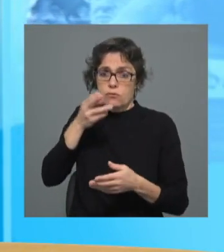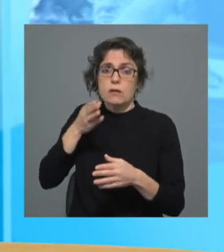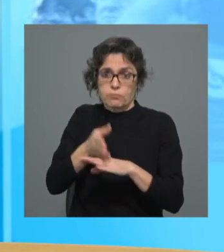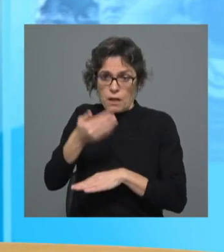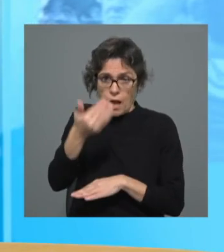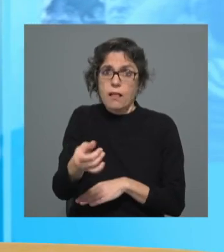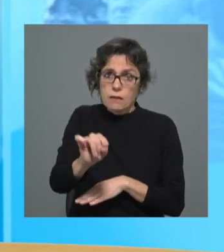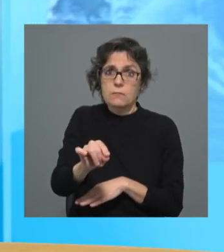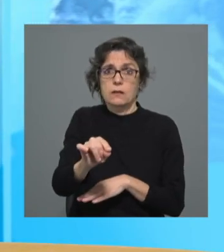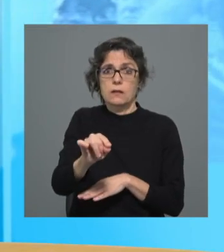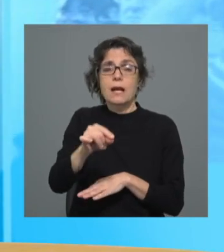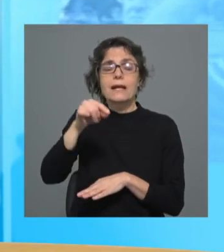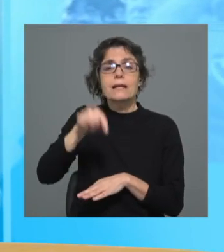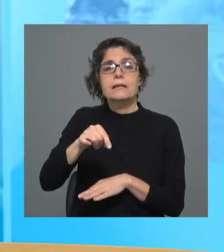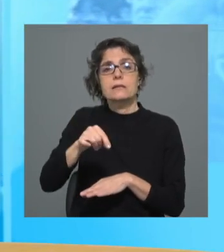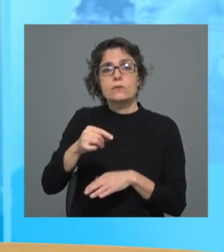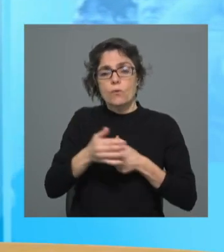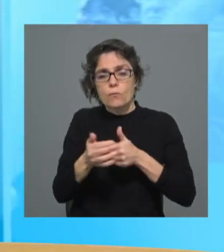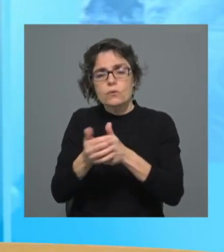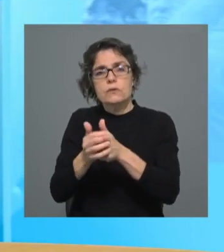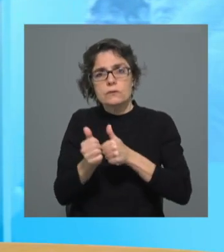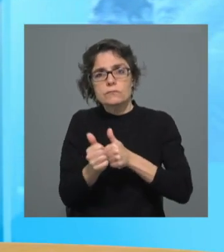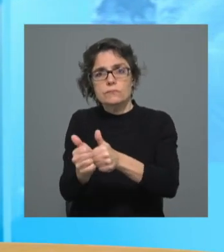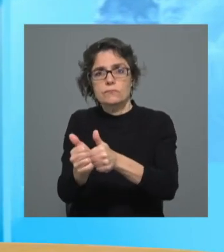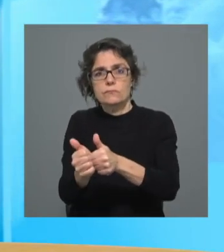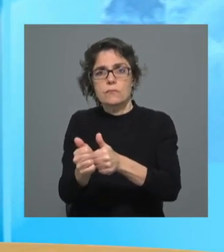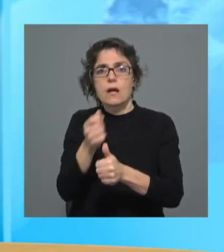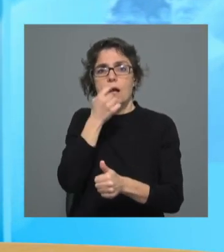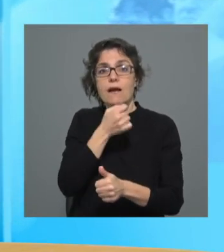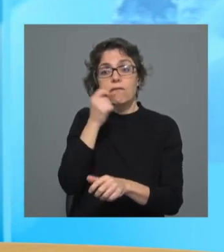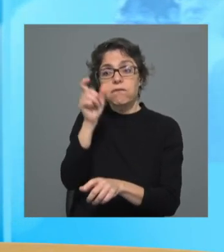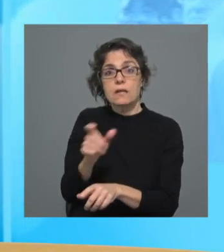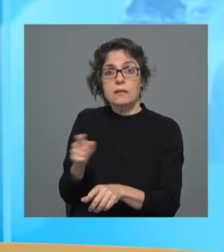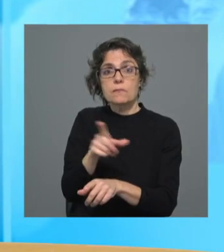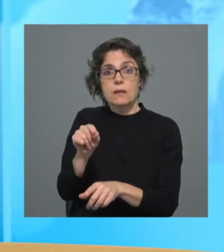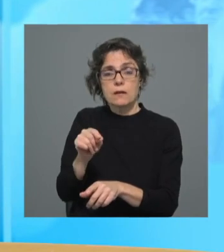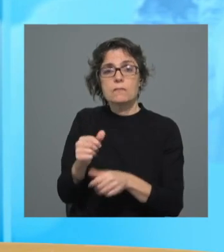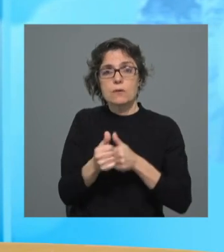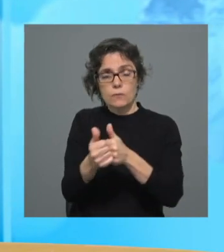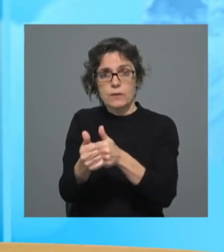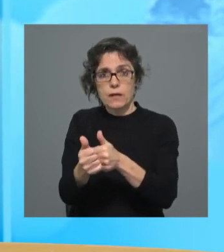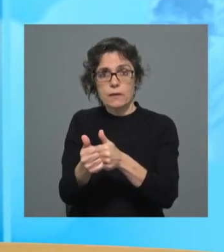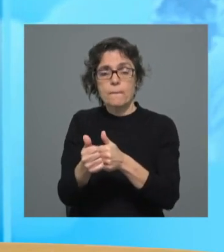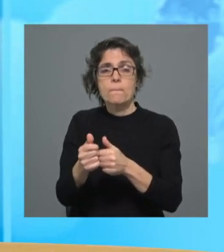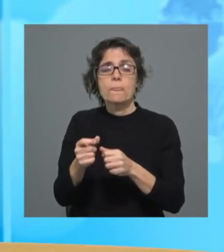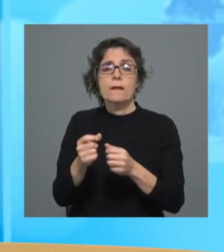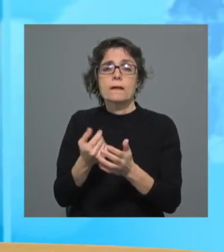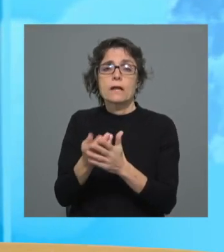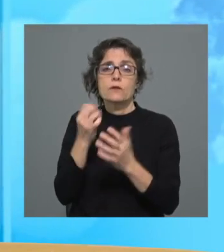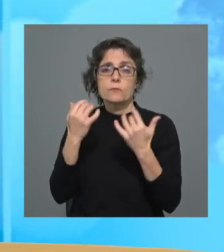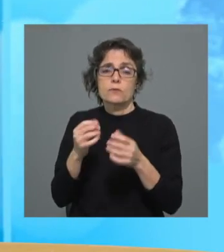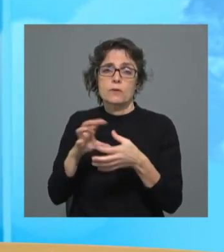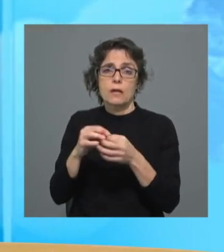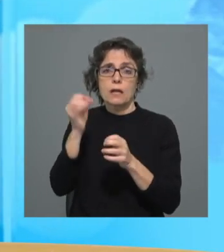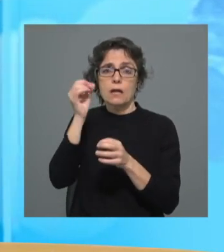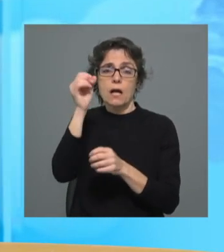que as vítimas sejam acompanhadas, aconselhadas, até aconselhadas nos recursos que têm disponíveis também a nível da Justiça Civil, que não